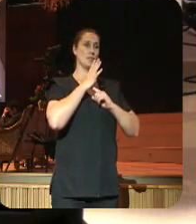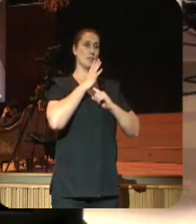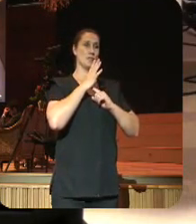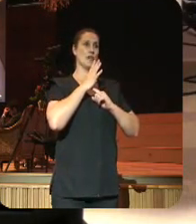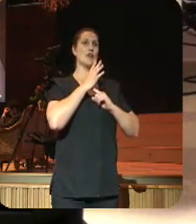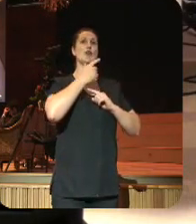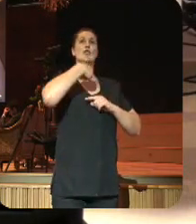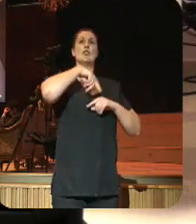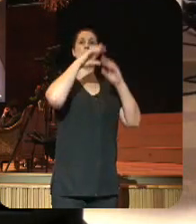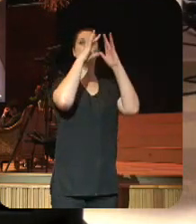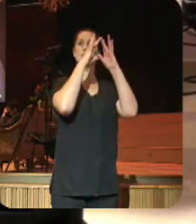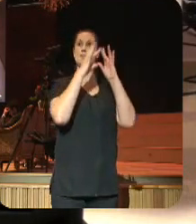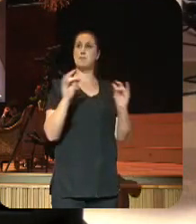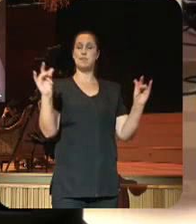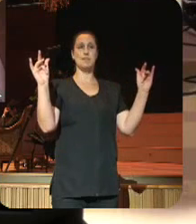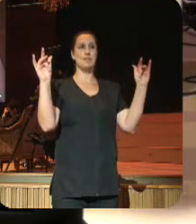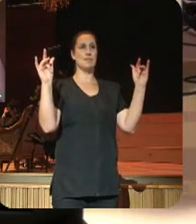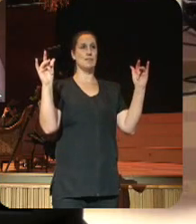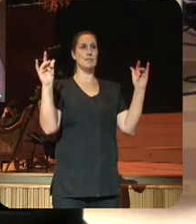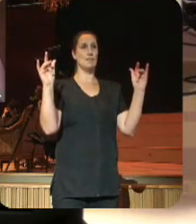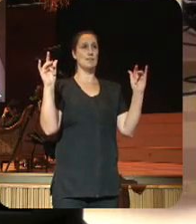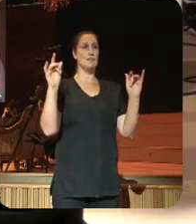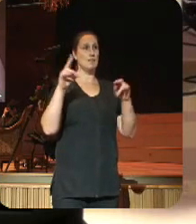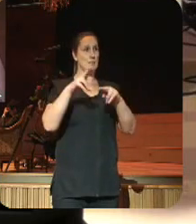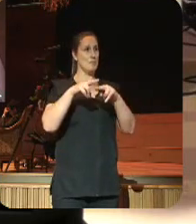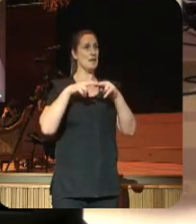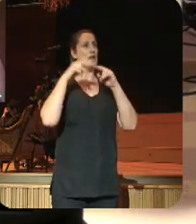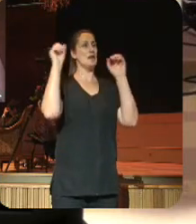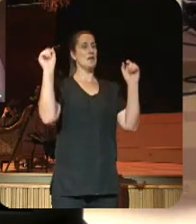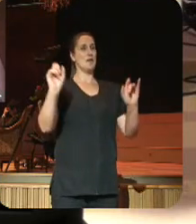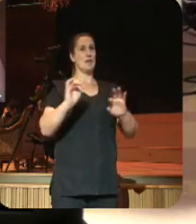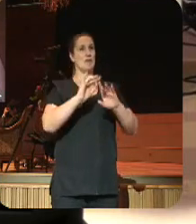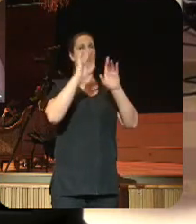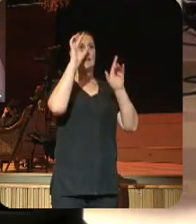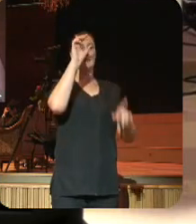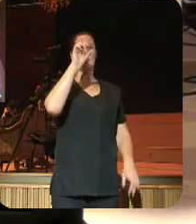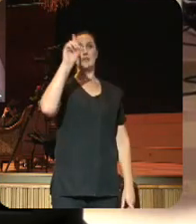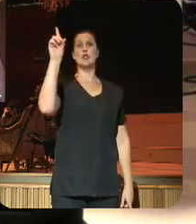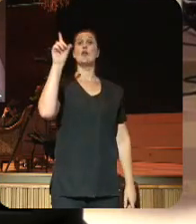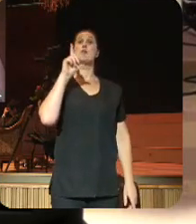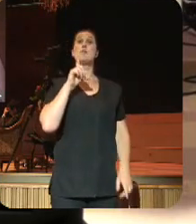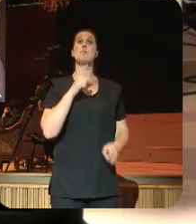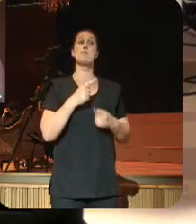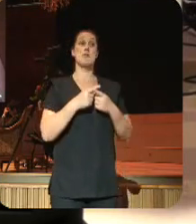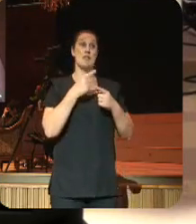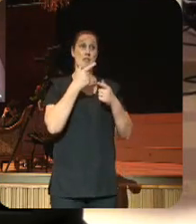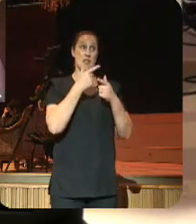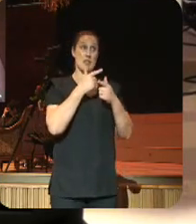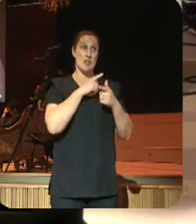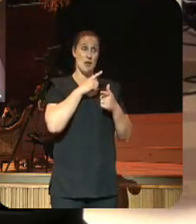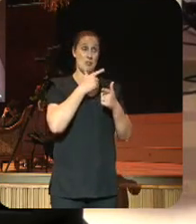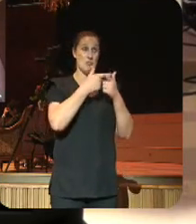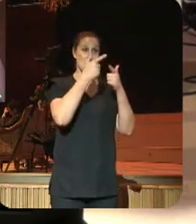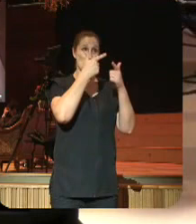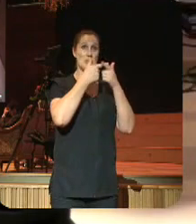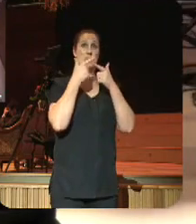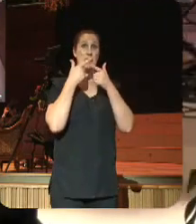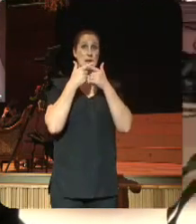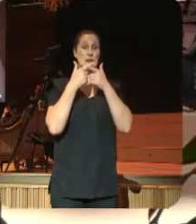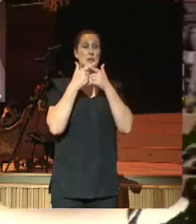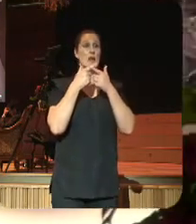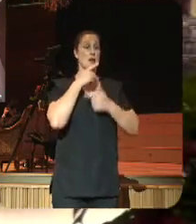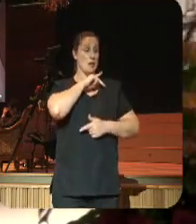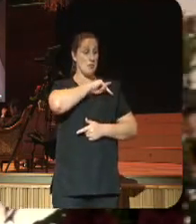Seríamos consumidos pela glória de Deus, porque há um problema, e esse problema é que Paulo está descrevendo,